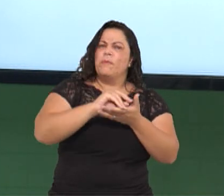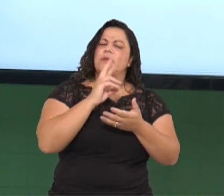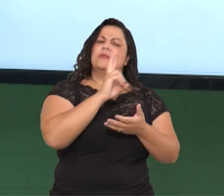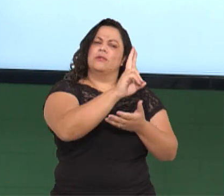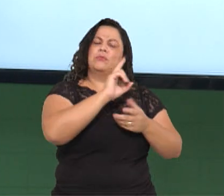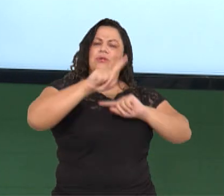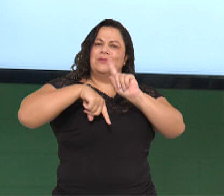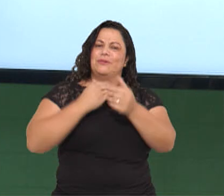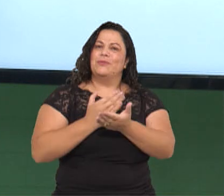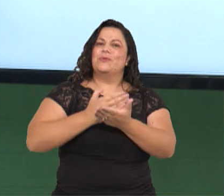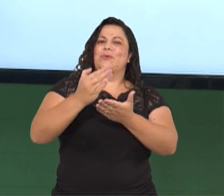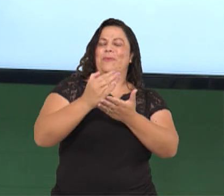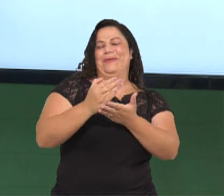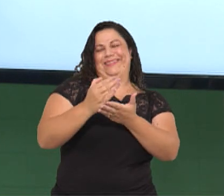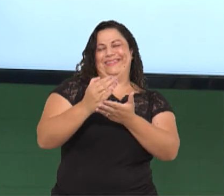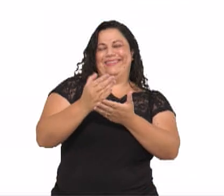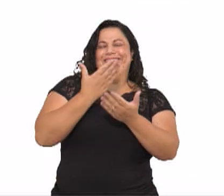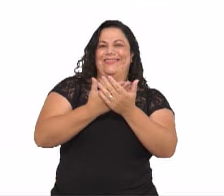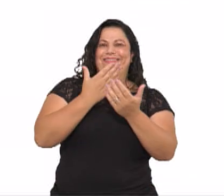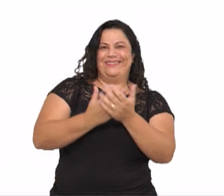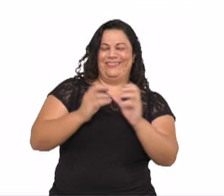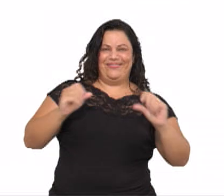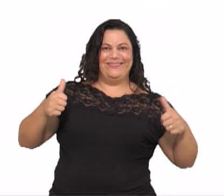gente começa a nossa aula de astronomia.